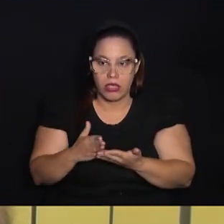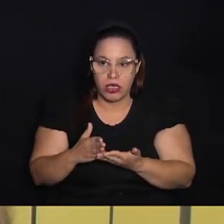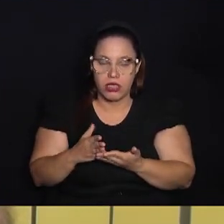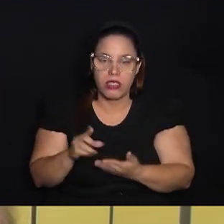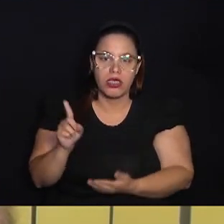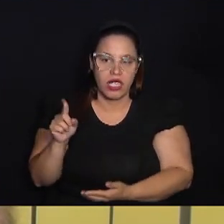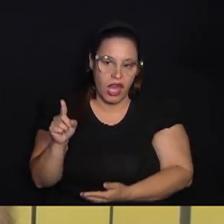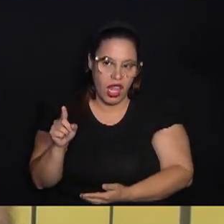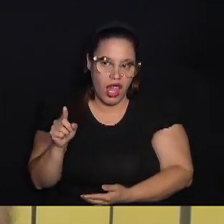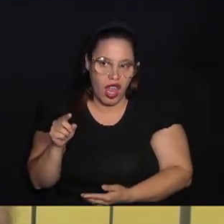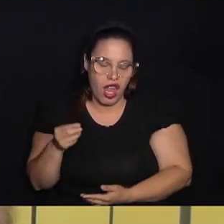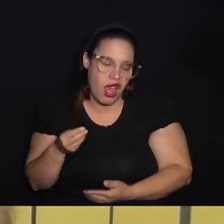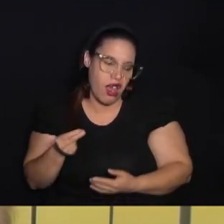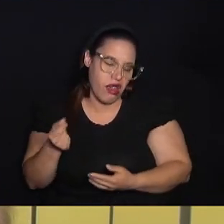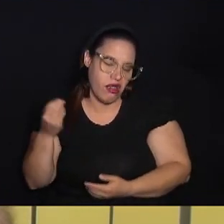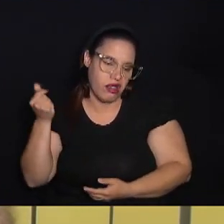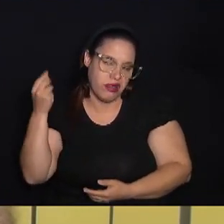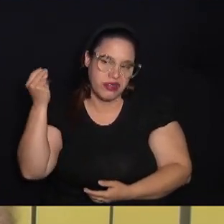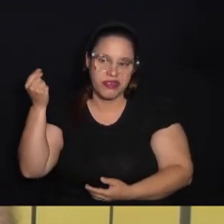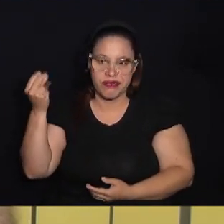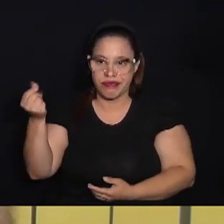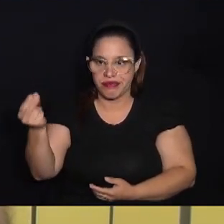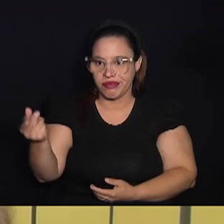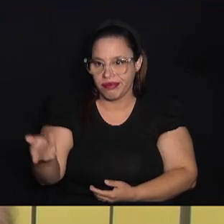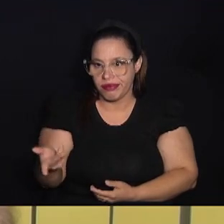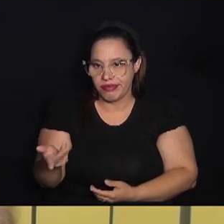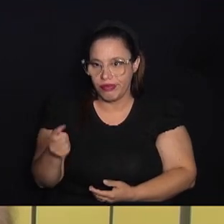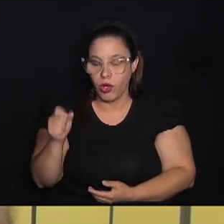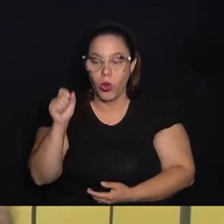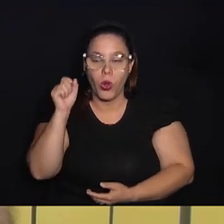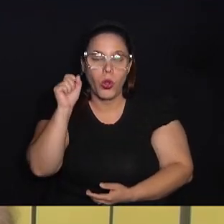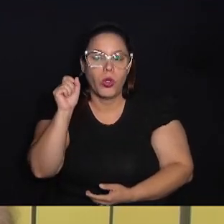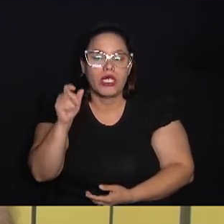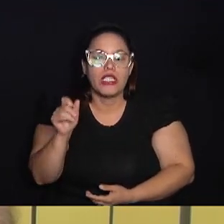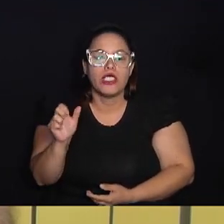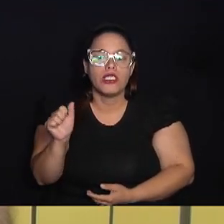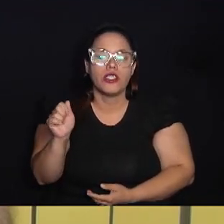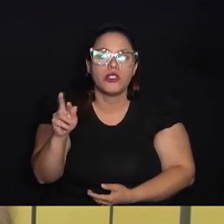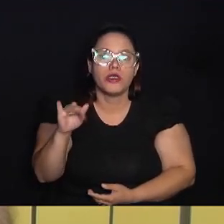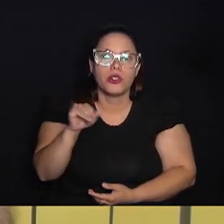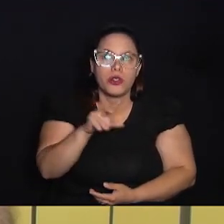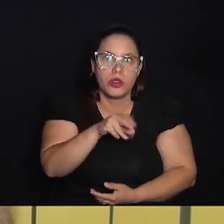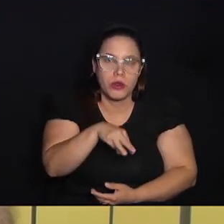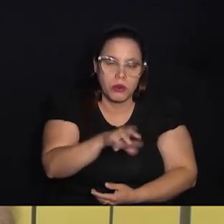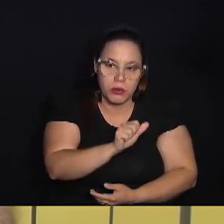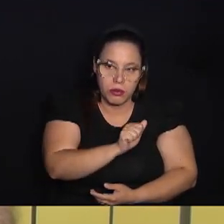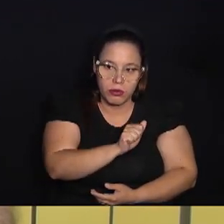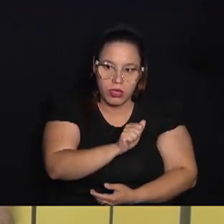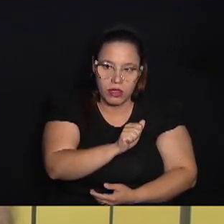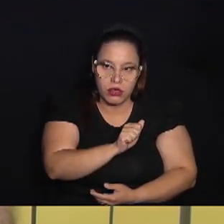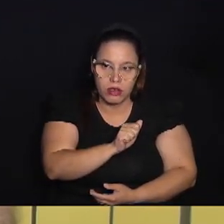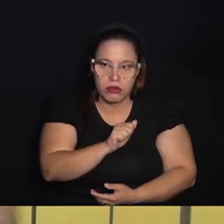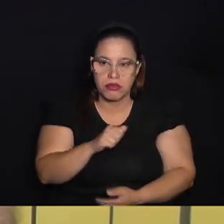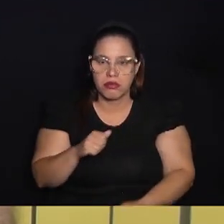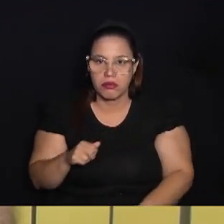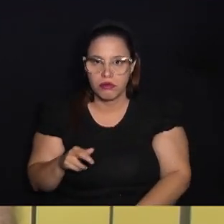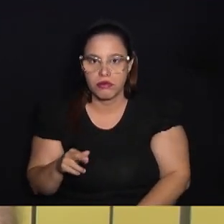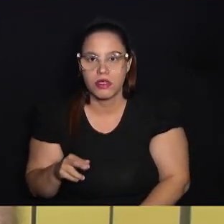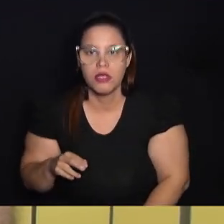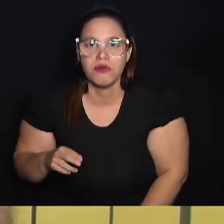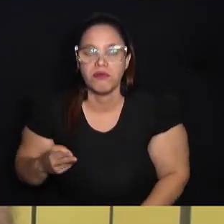passar do tempo a gente percebeu que além desse o que te assombra que essa era a resposta então o nosso o que nos assombrava eram uns